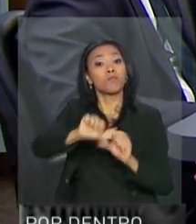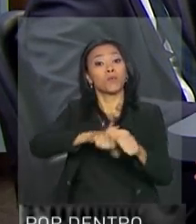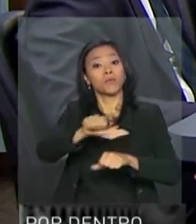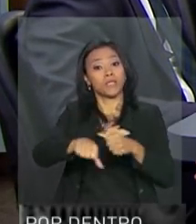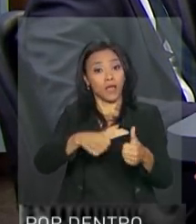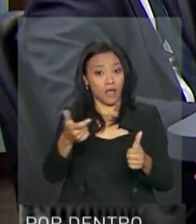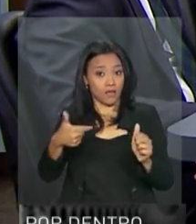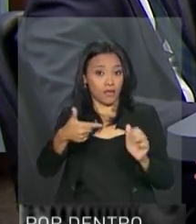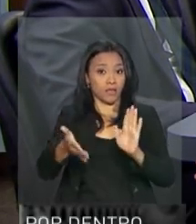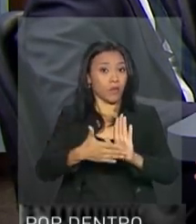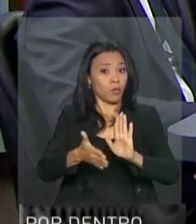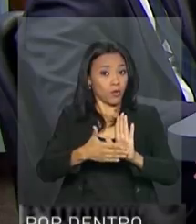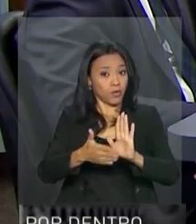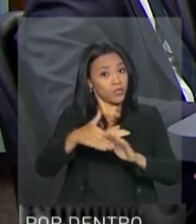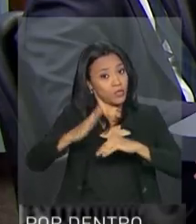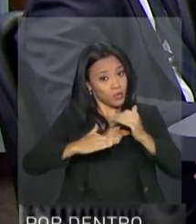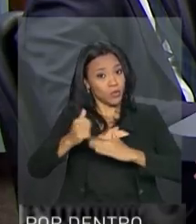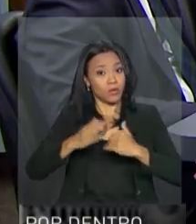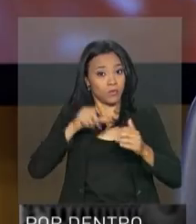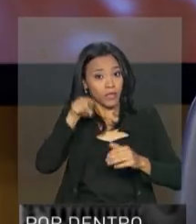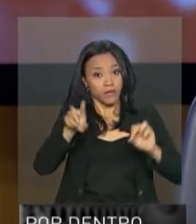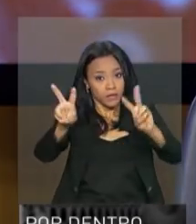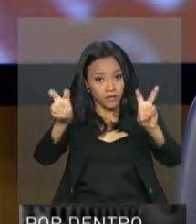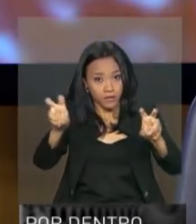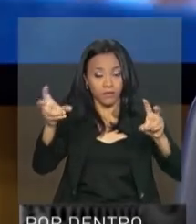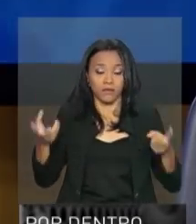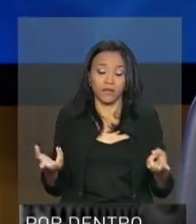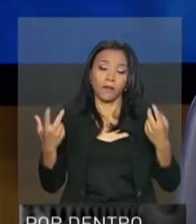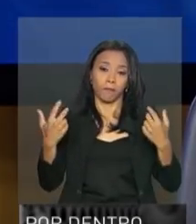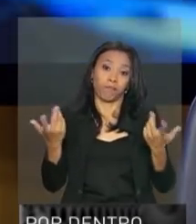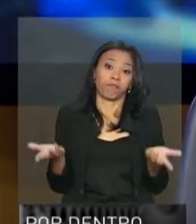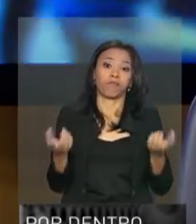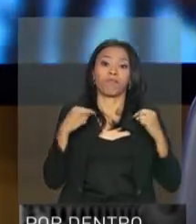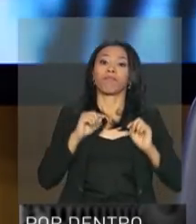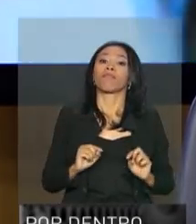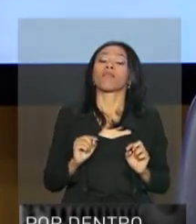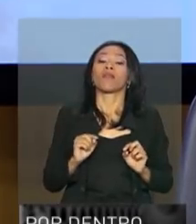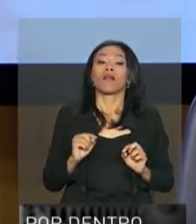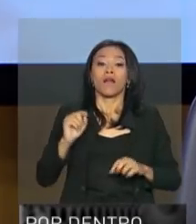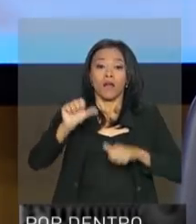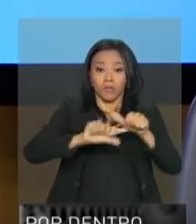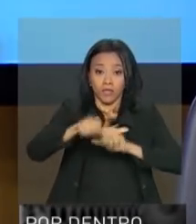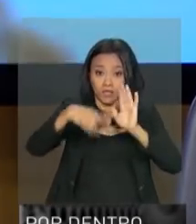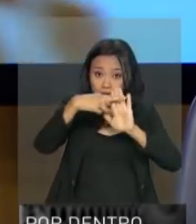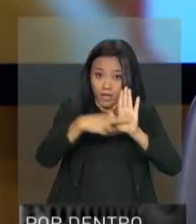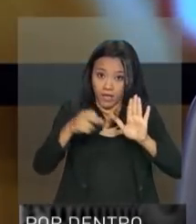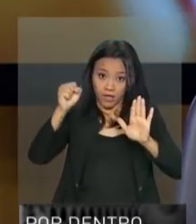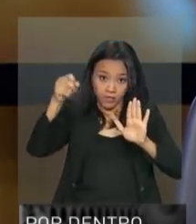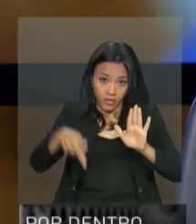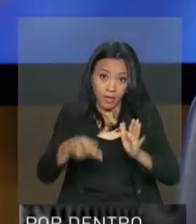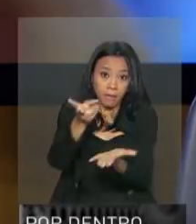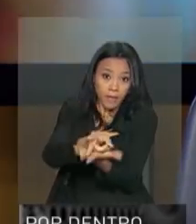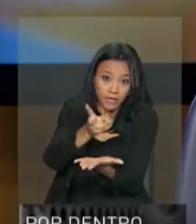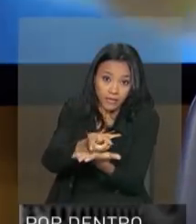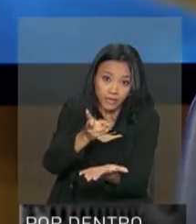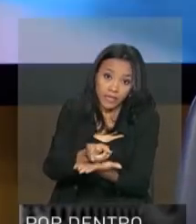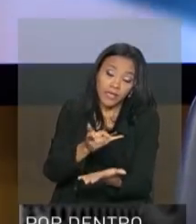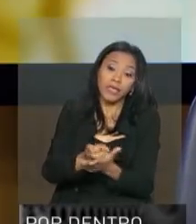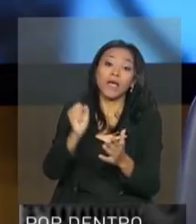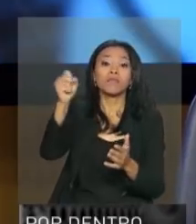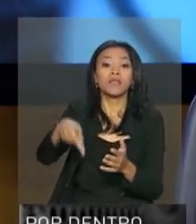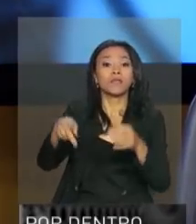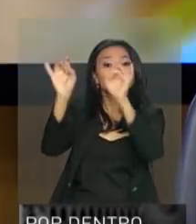nessa proposta em relação a isso? Pois muito bem, a reforma da Previdência mantém a possibilidade de aposentadoria especial para aquela